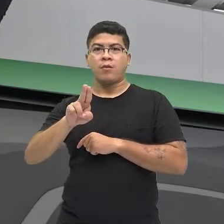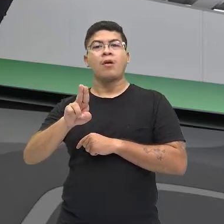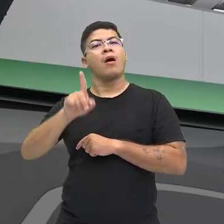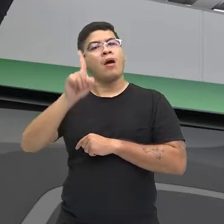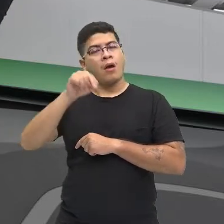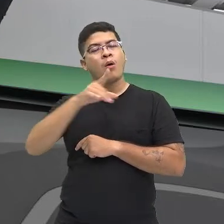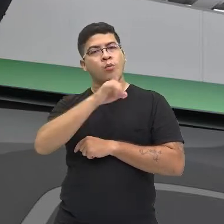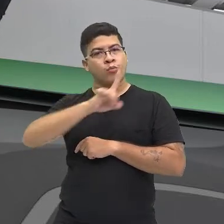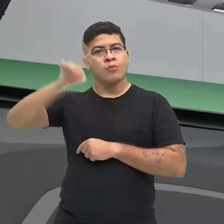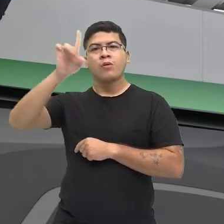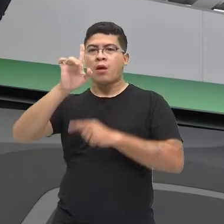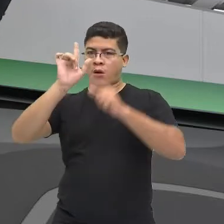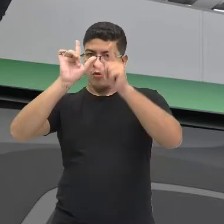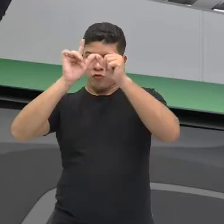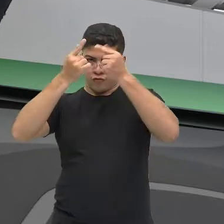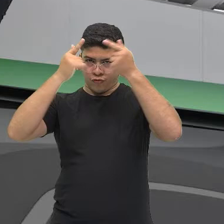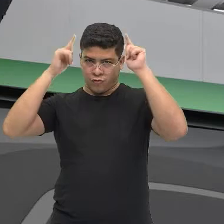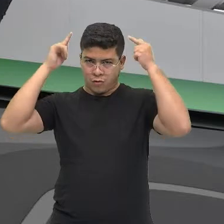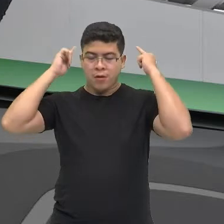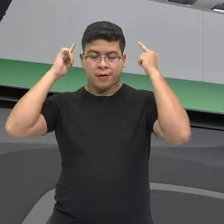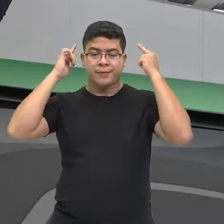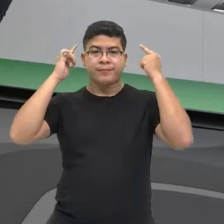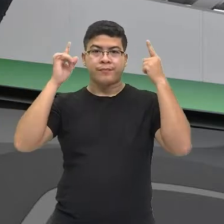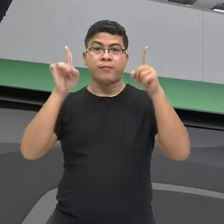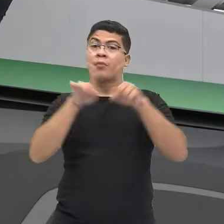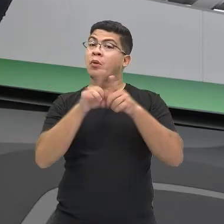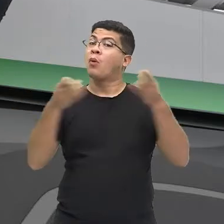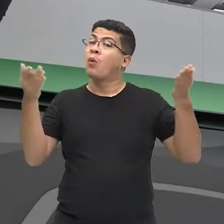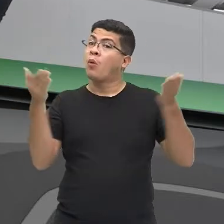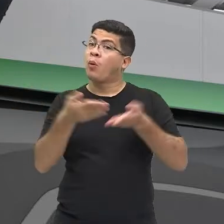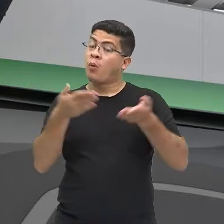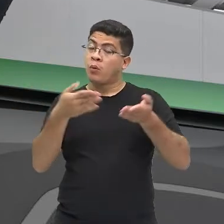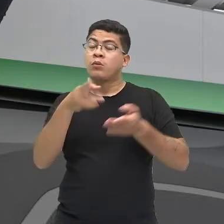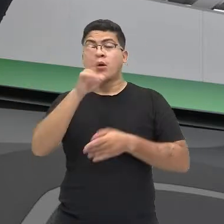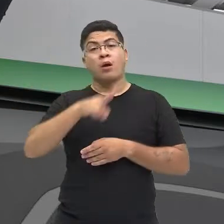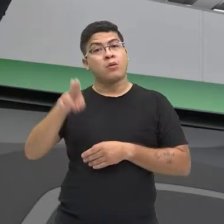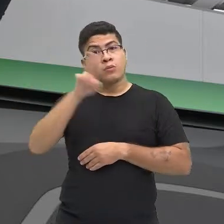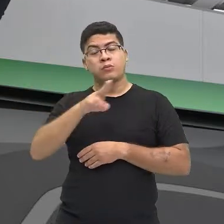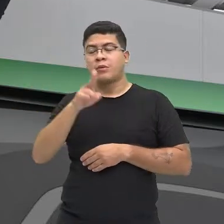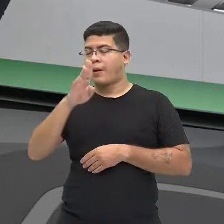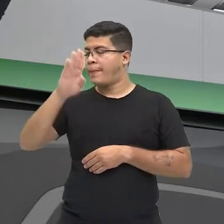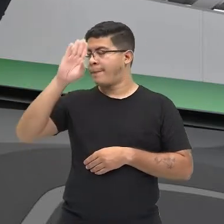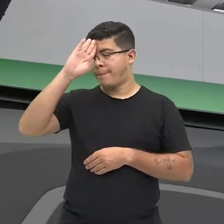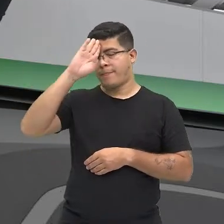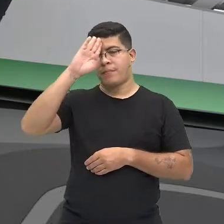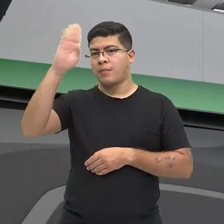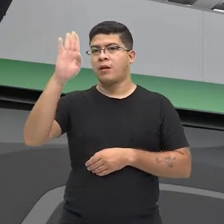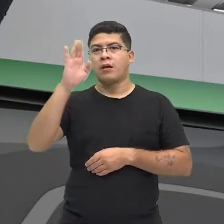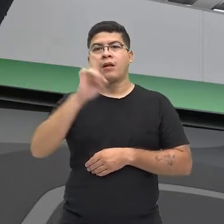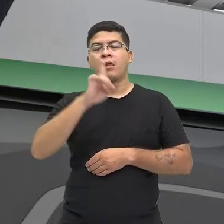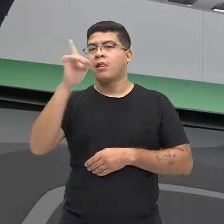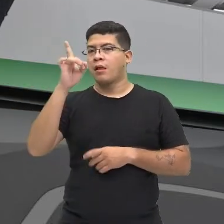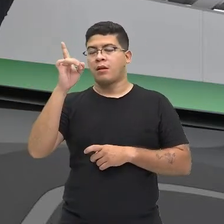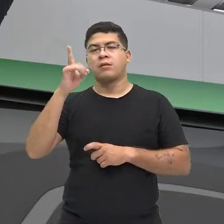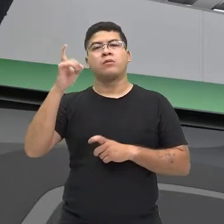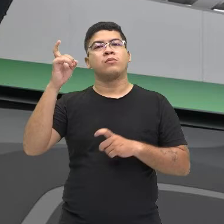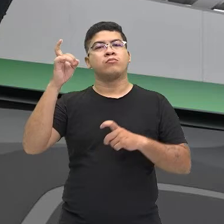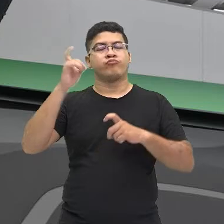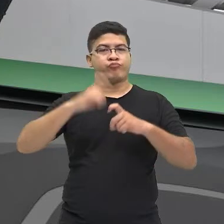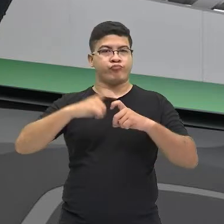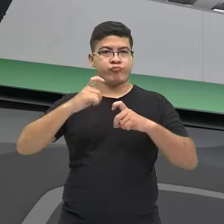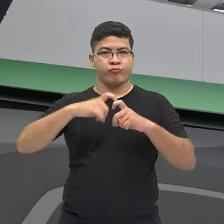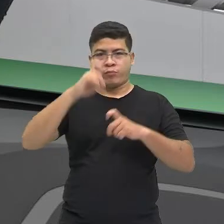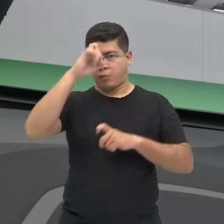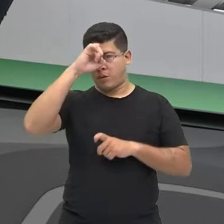um remédio muito forte e hoje em dia ele é muito utilizado principalmente nas pessoas que estão